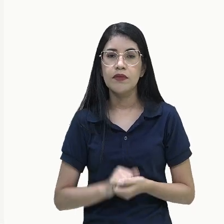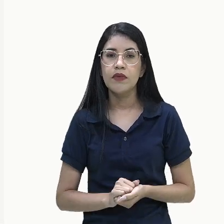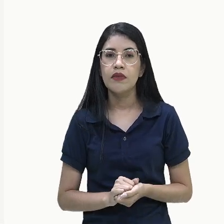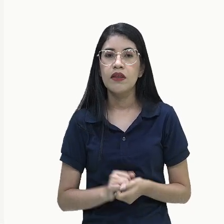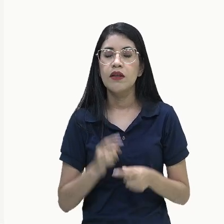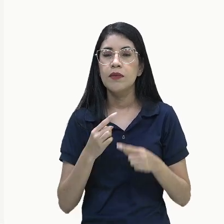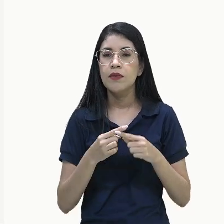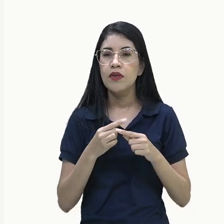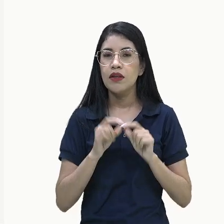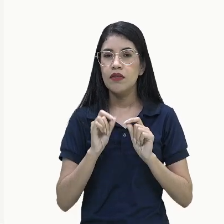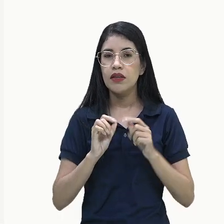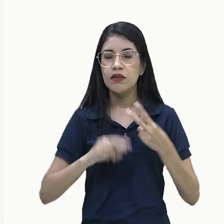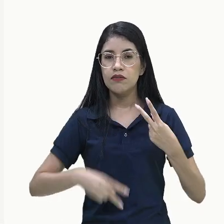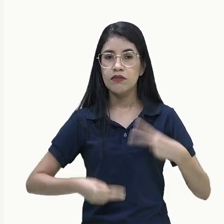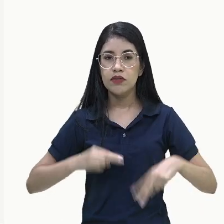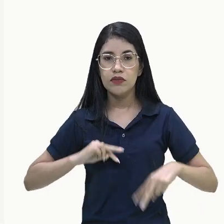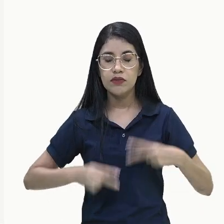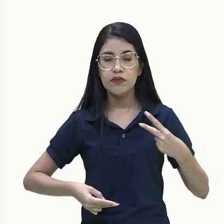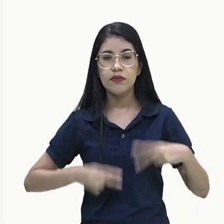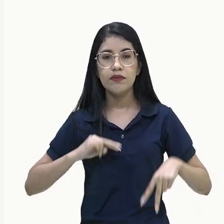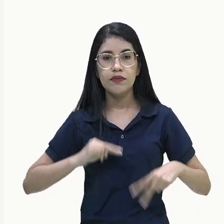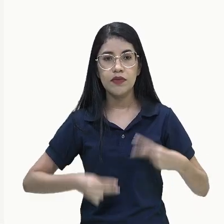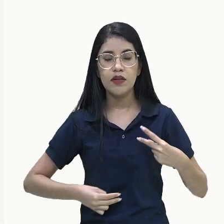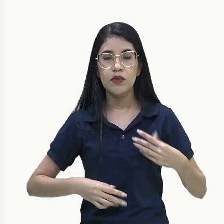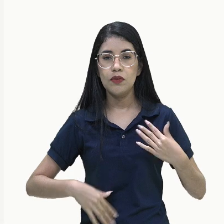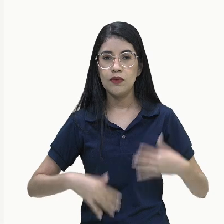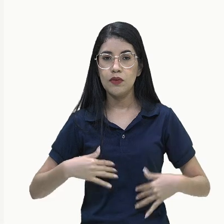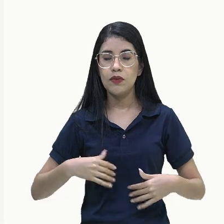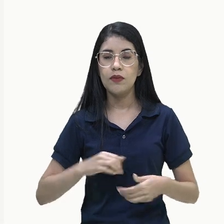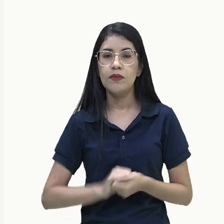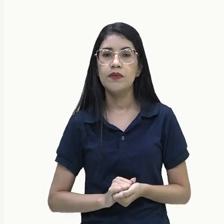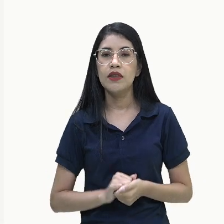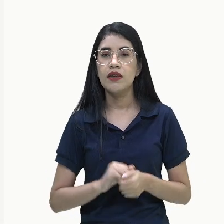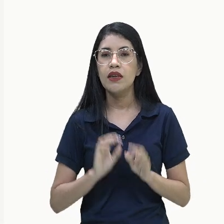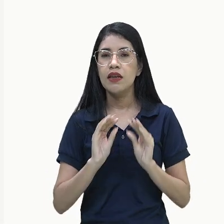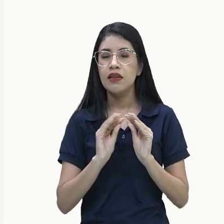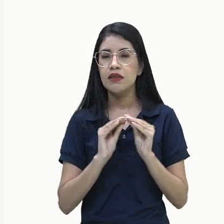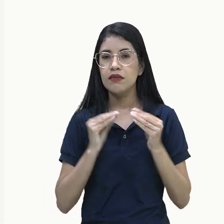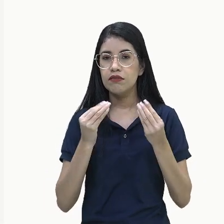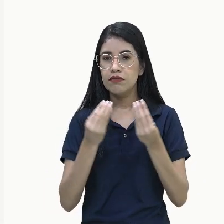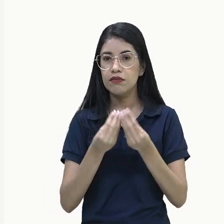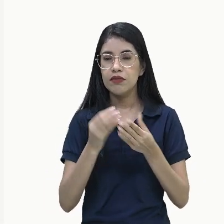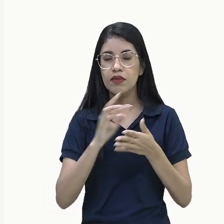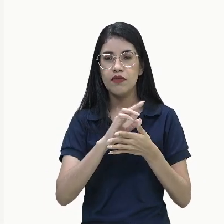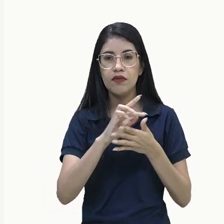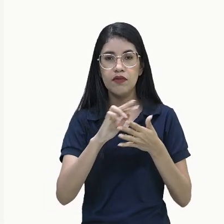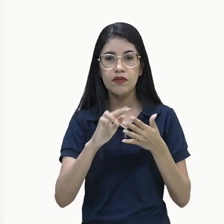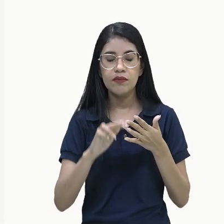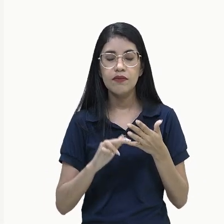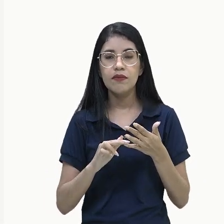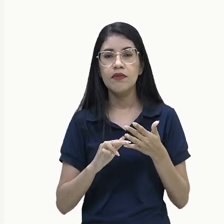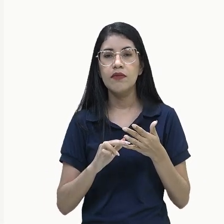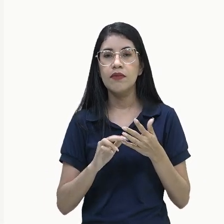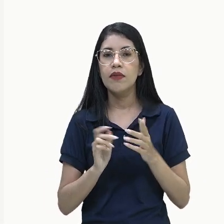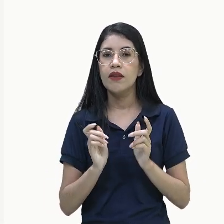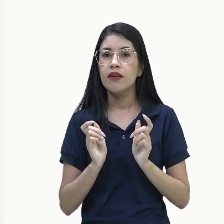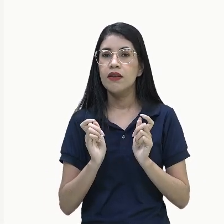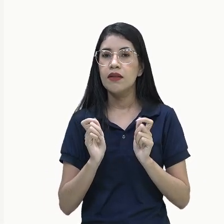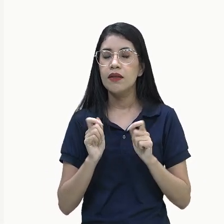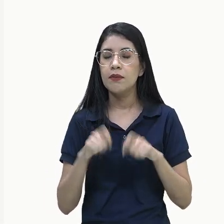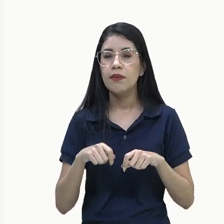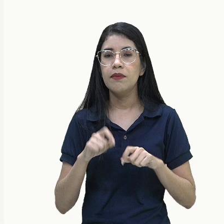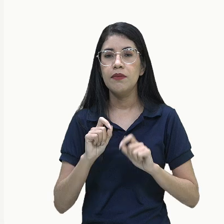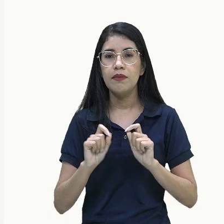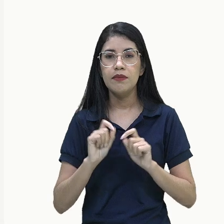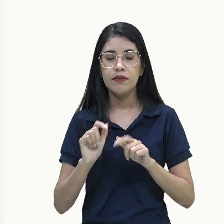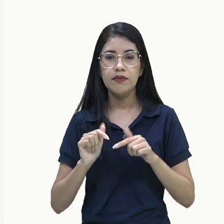são neurotransmissores. Esses neurotransmissores são substâncias que vão fazer com que, substâncias